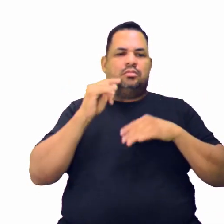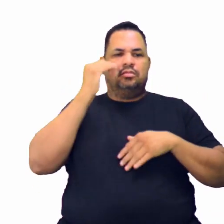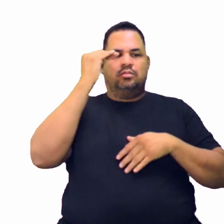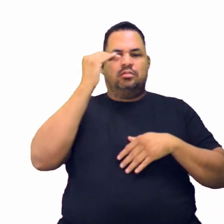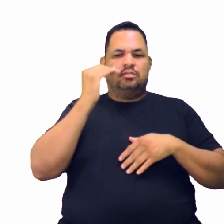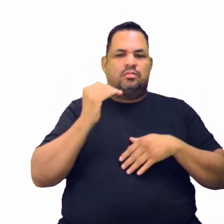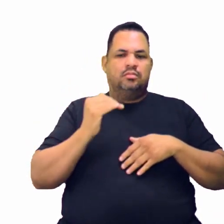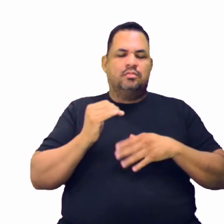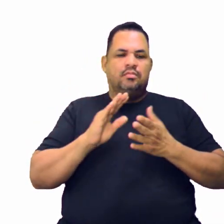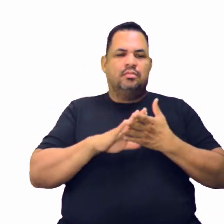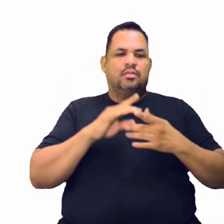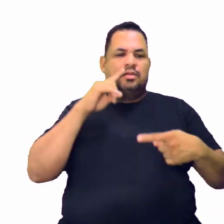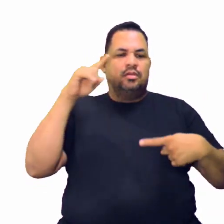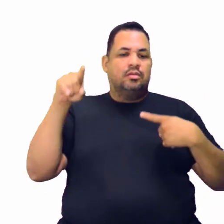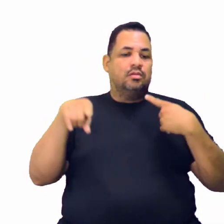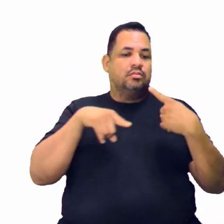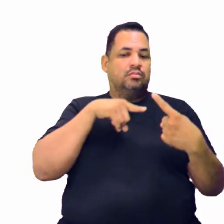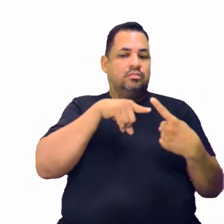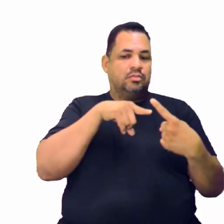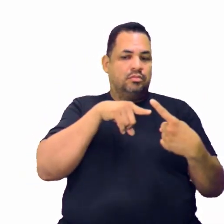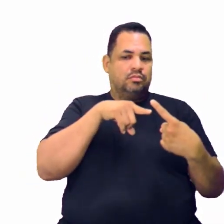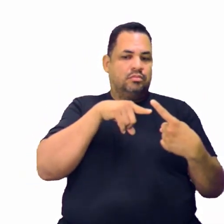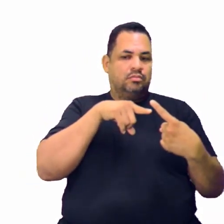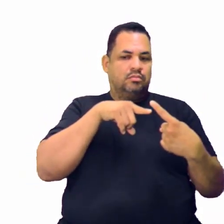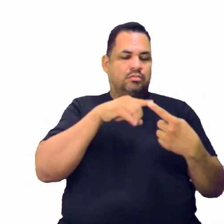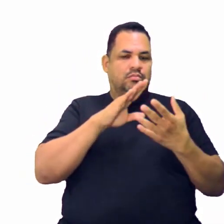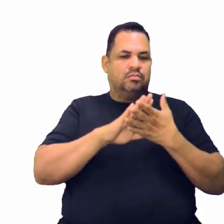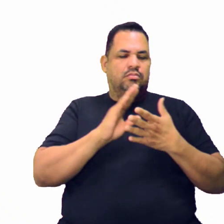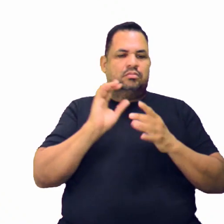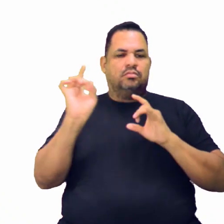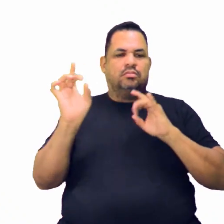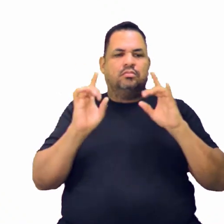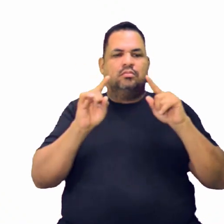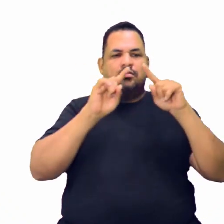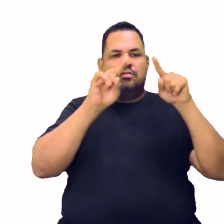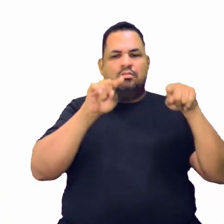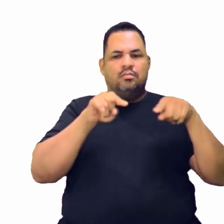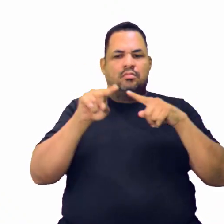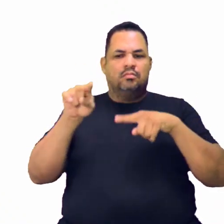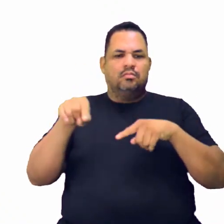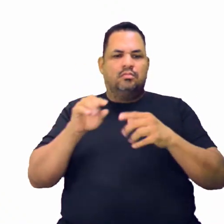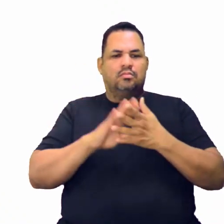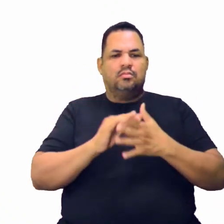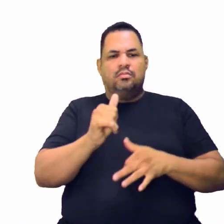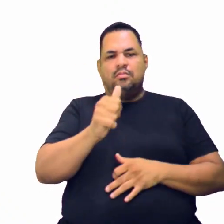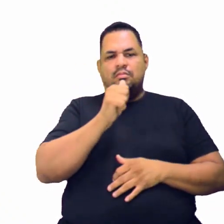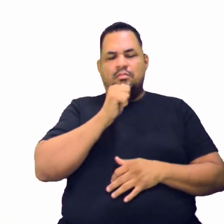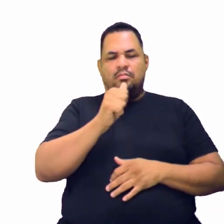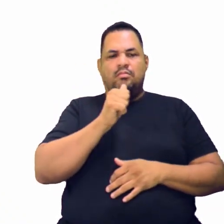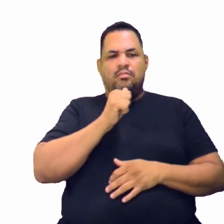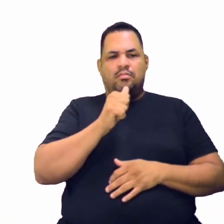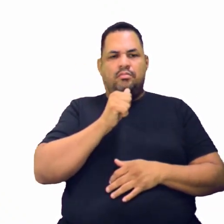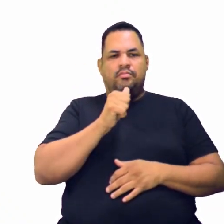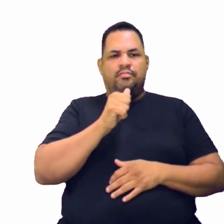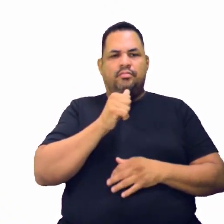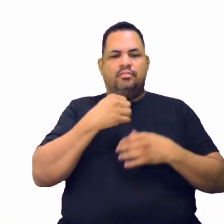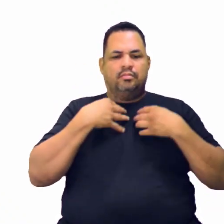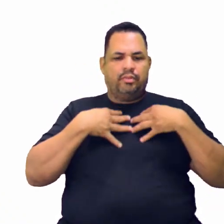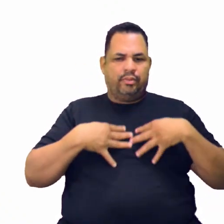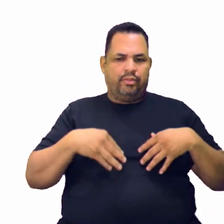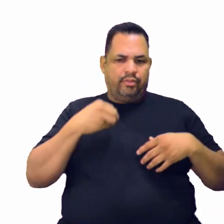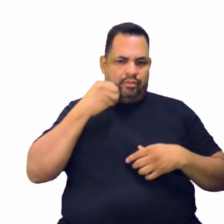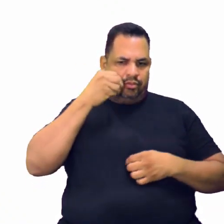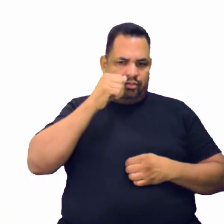item está focando? Está focando o quê? Que cada, por exemplo, aqui a bebida foi derramada